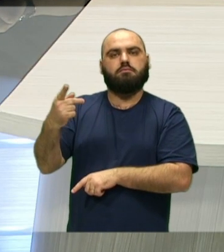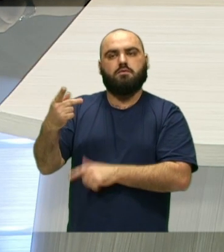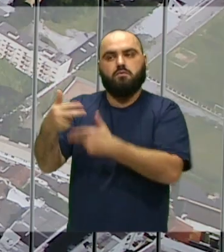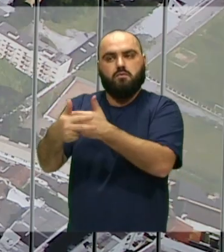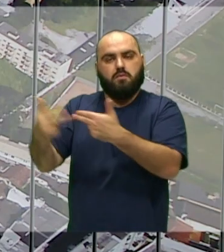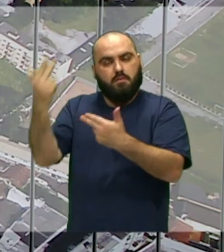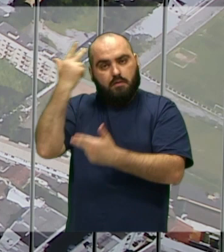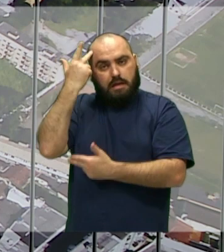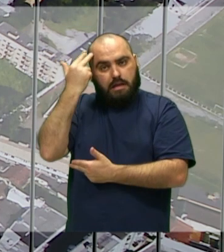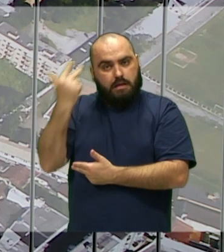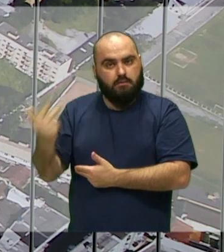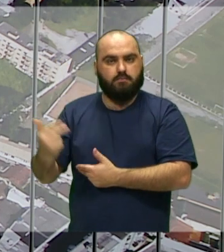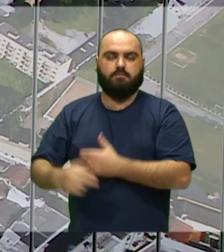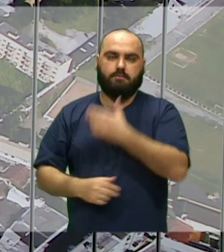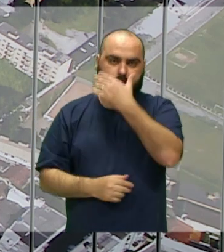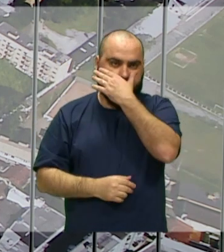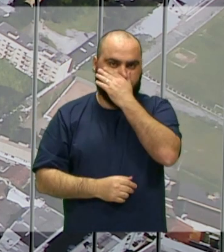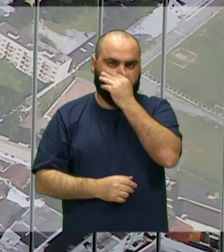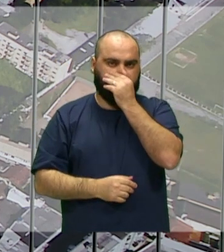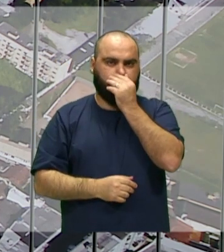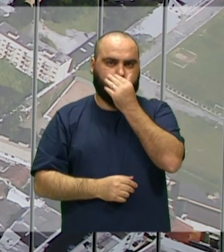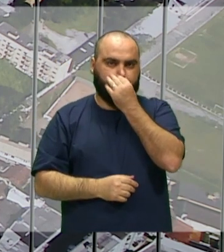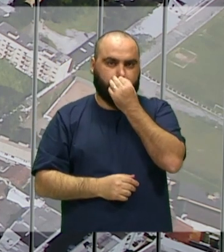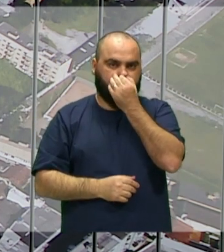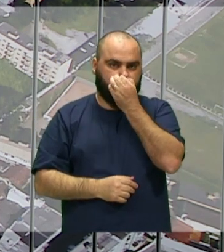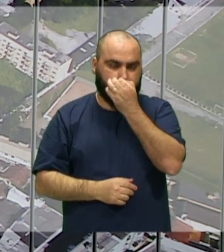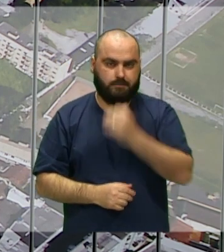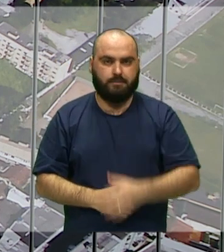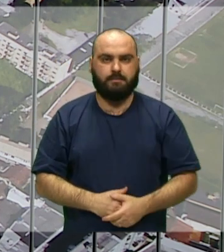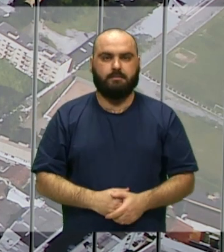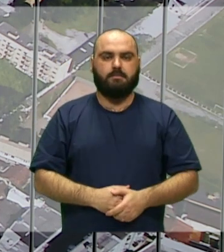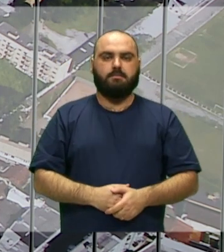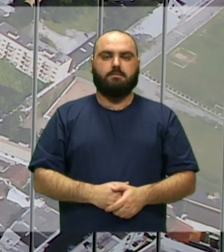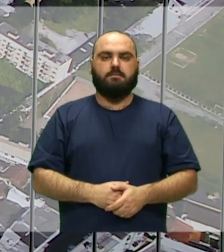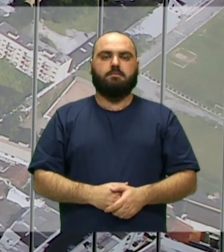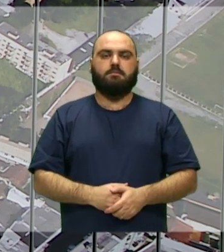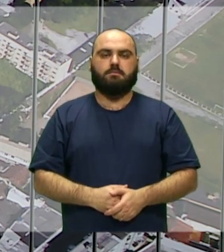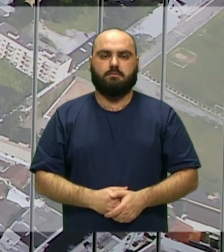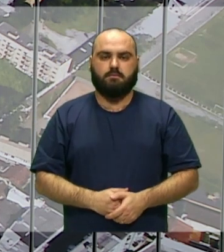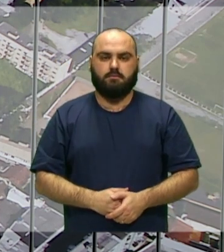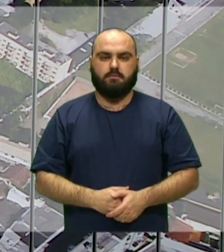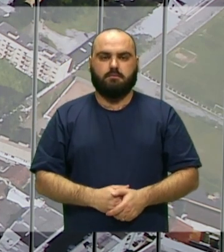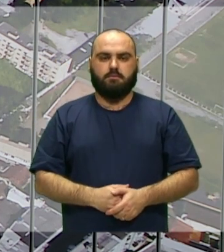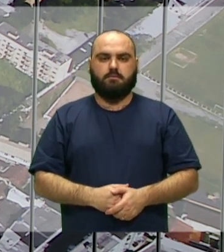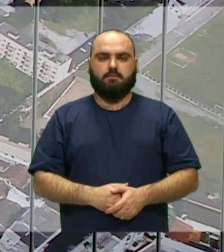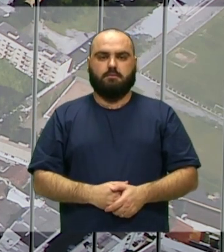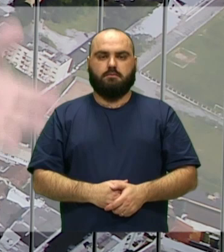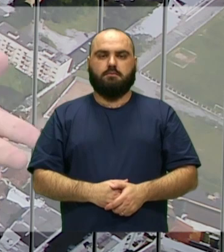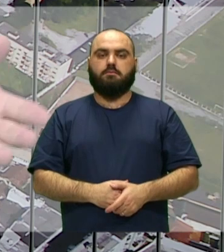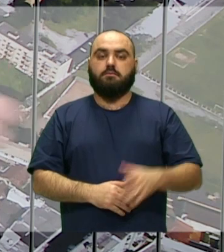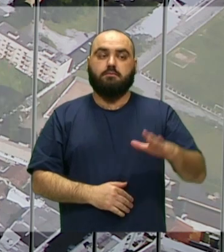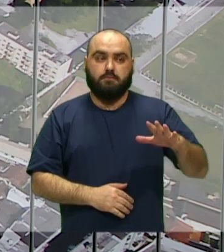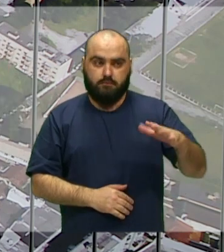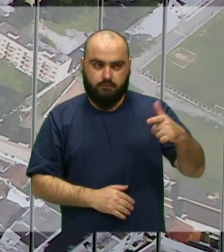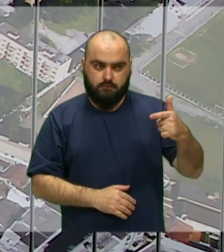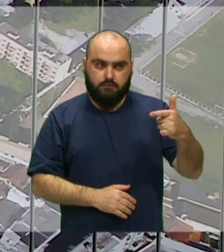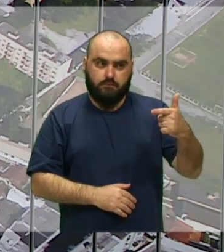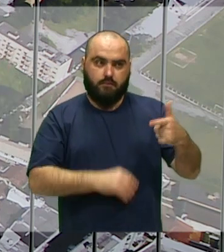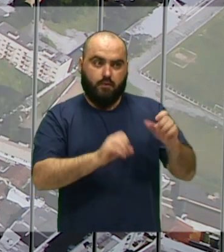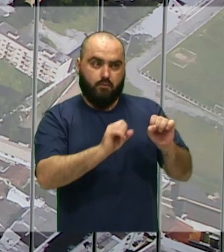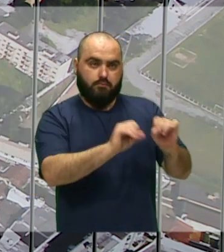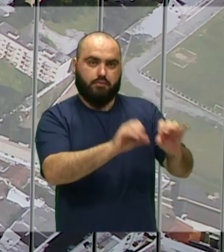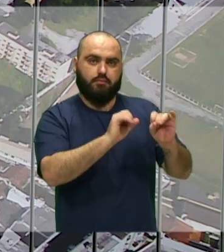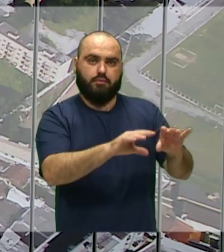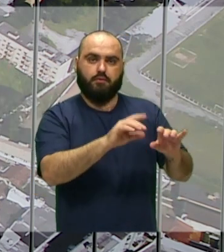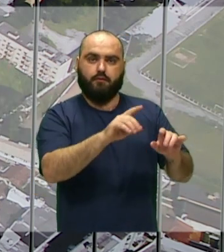eh sobre a a a questão do programa de qualificação de servidores públicos eh um dos itens analisados aí no